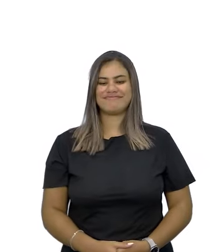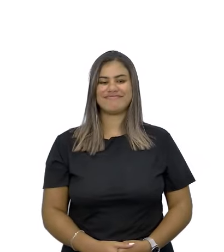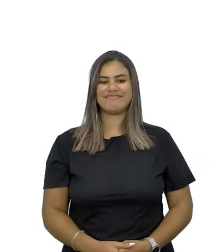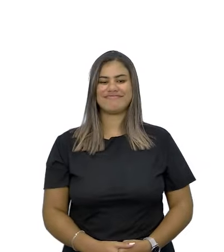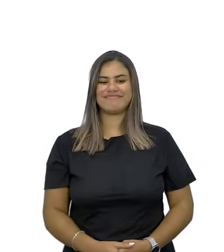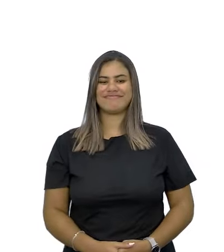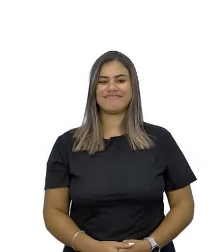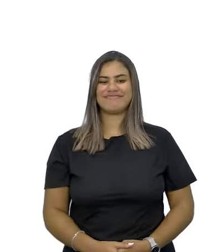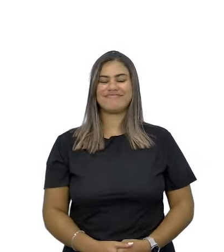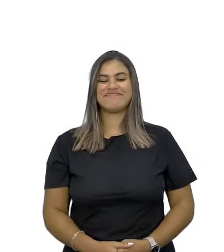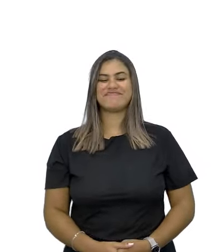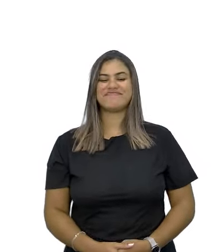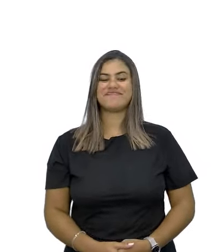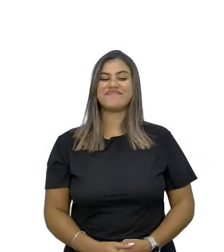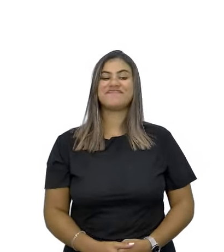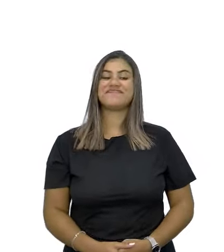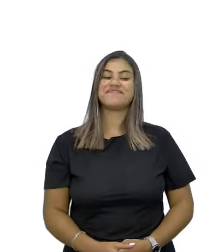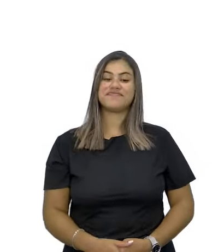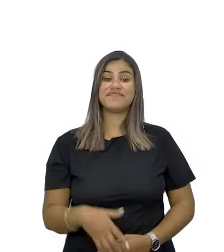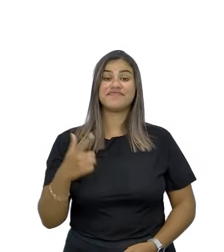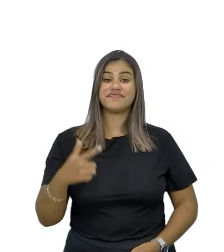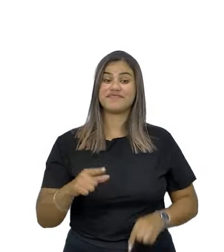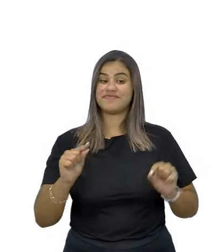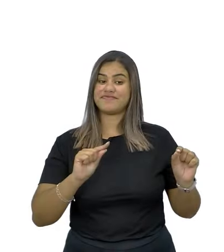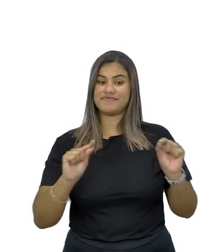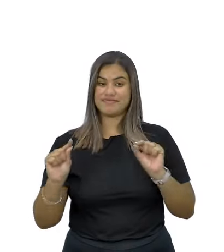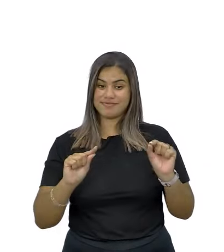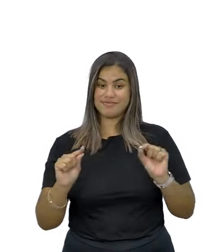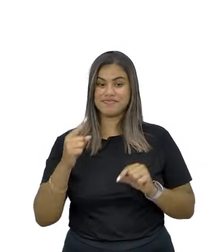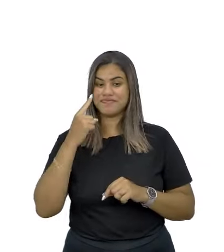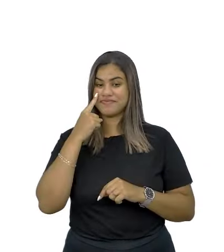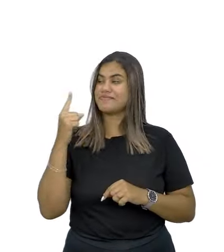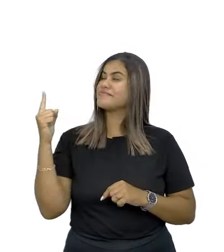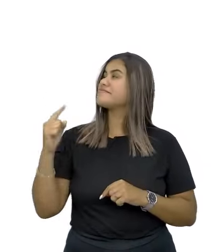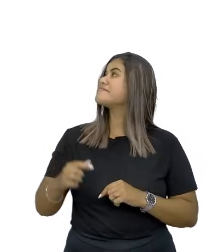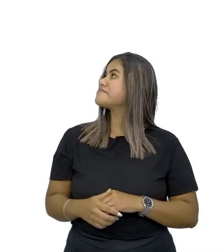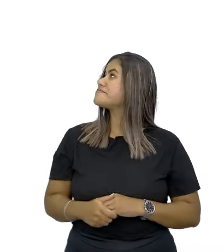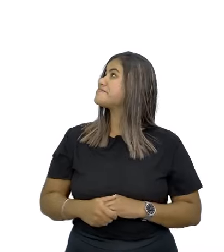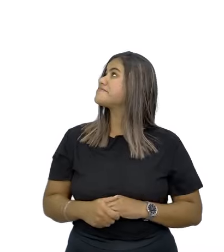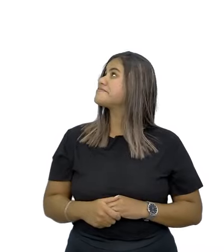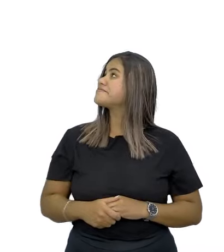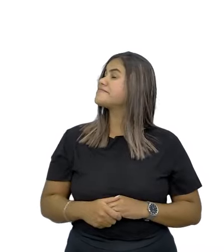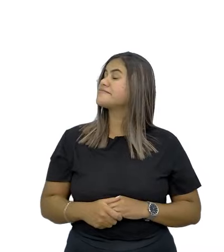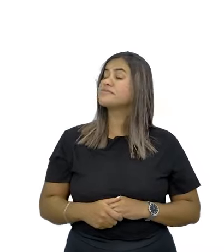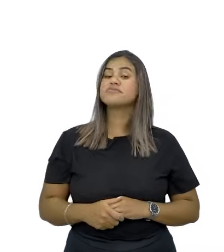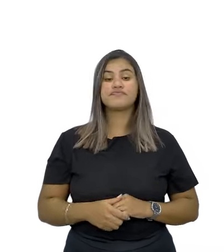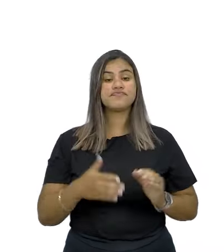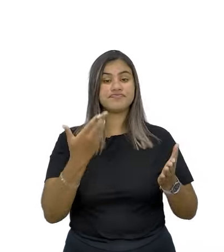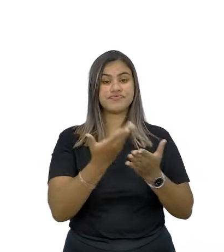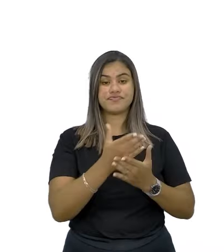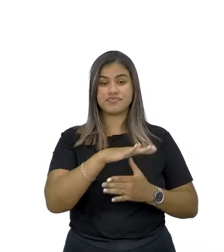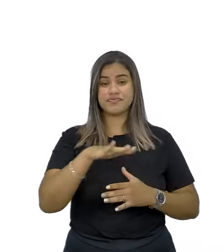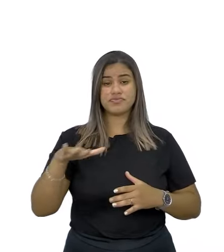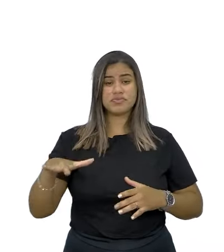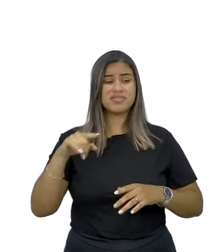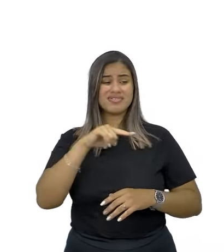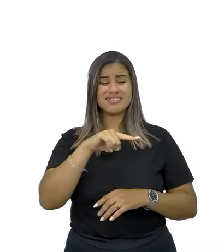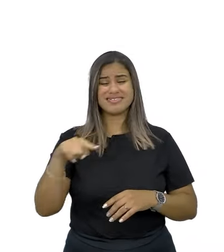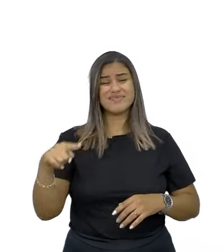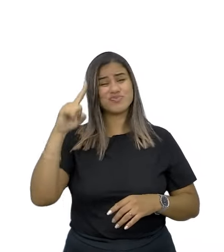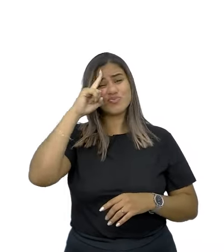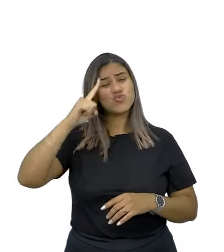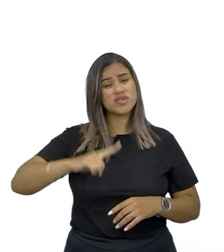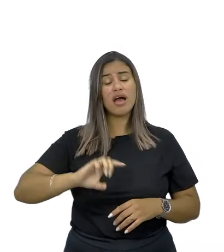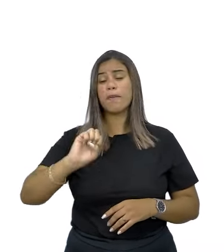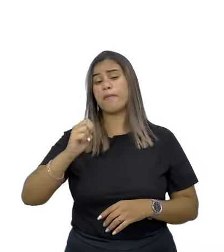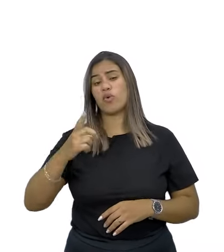E no segundo momento, né, identificar as dificuldades de aprendizagem e de conhecimentos matemáticos que os